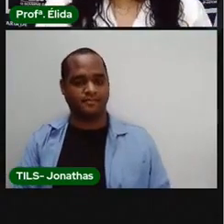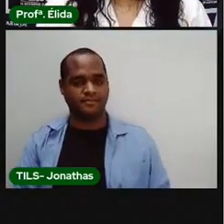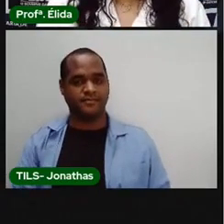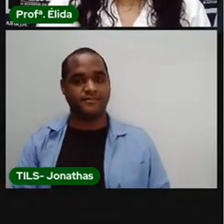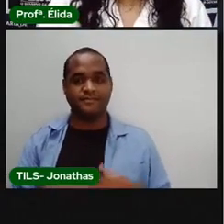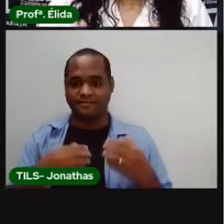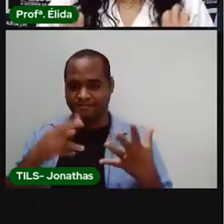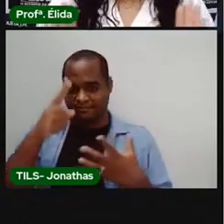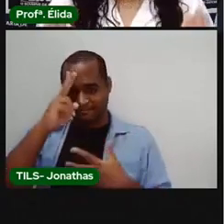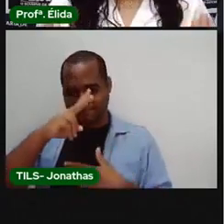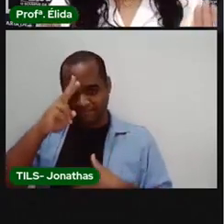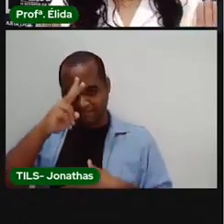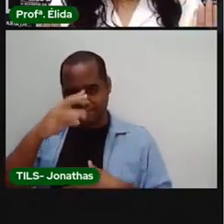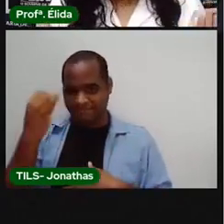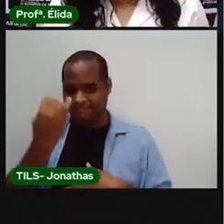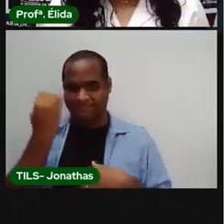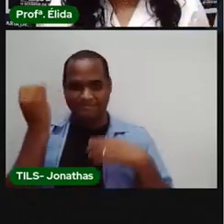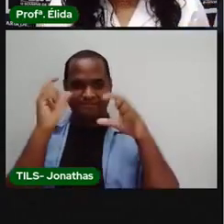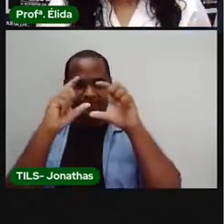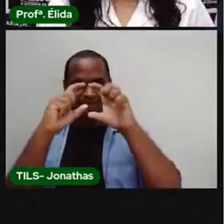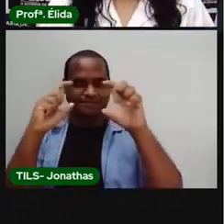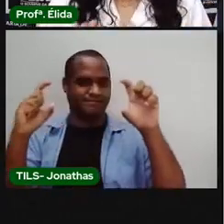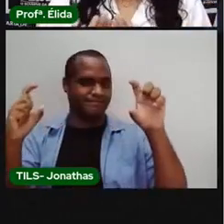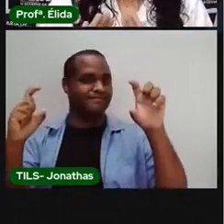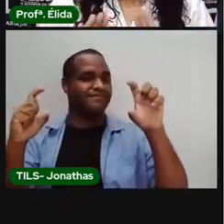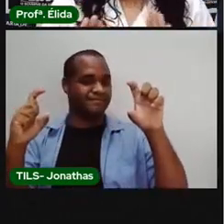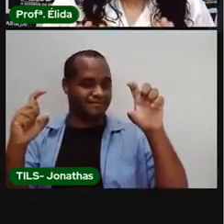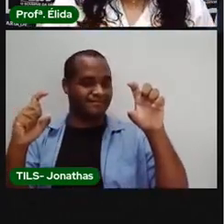Lembrando que você deve preencher o cabeçalho